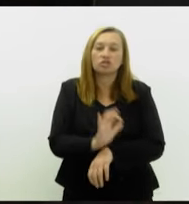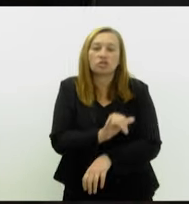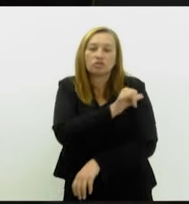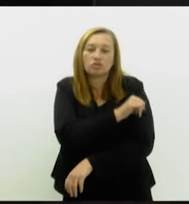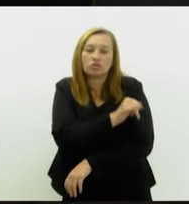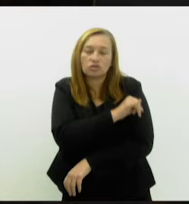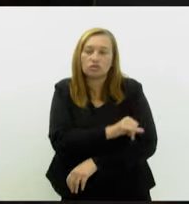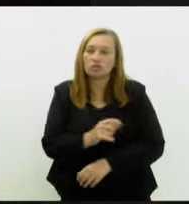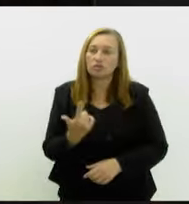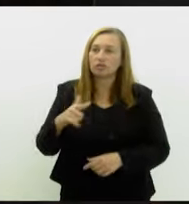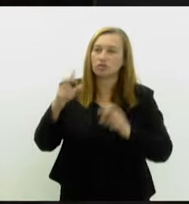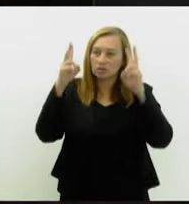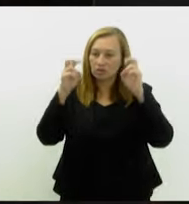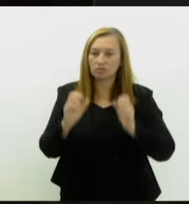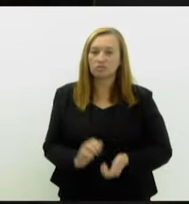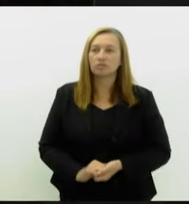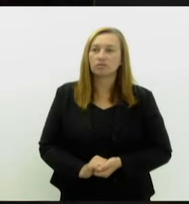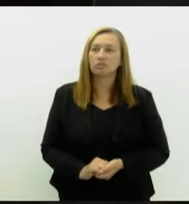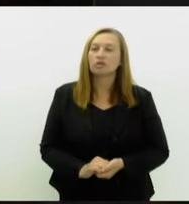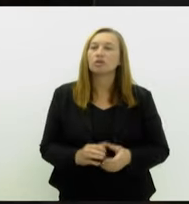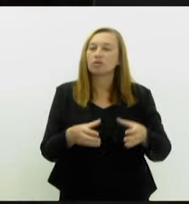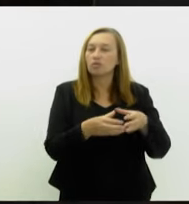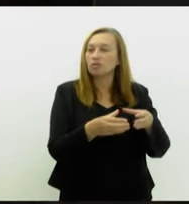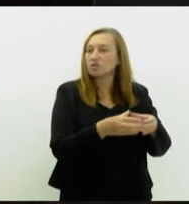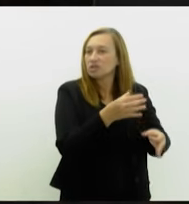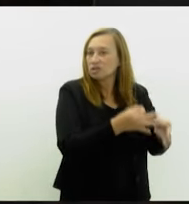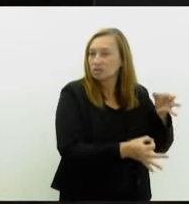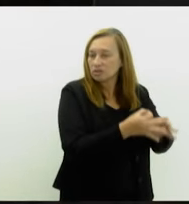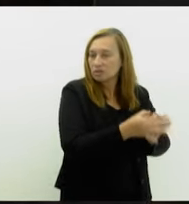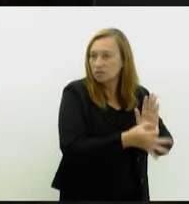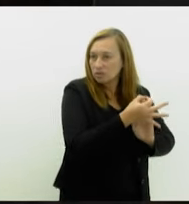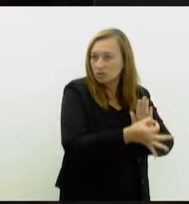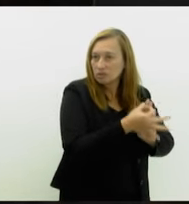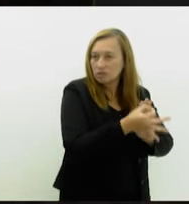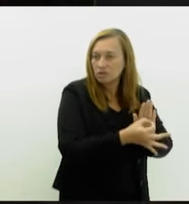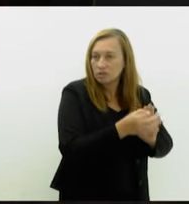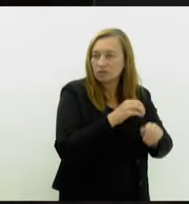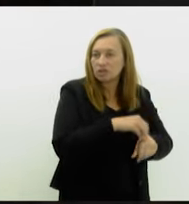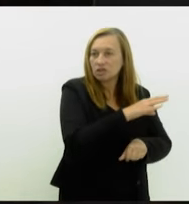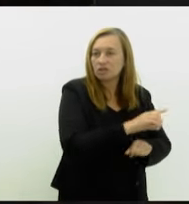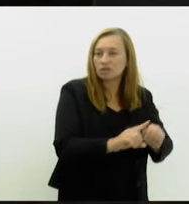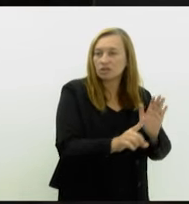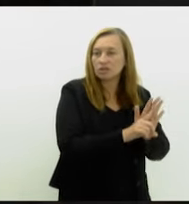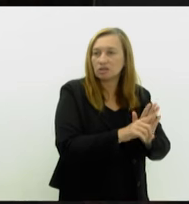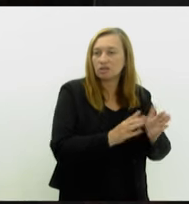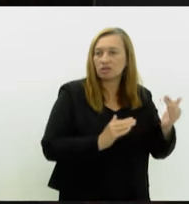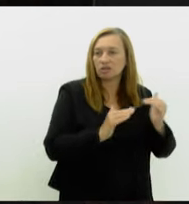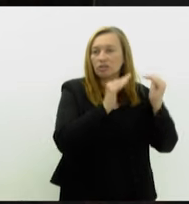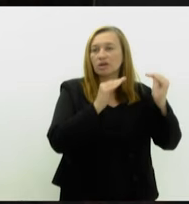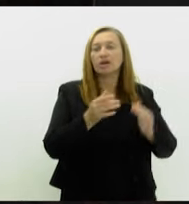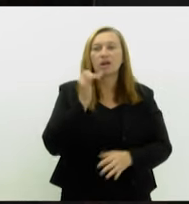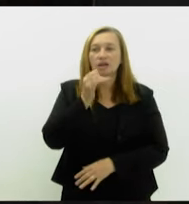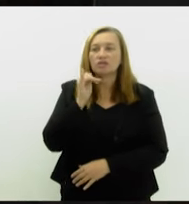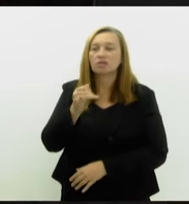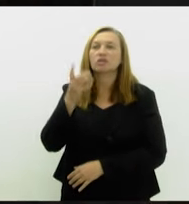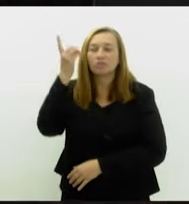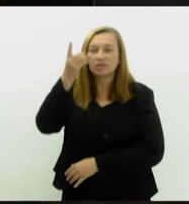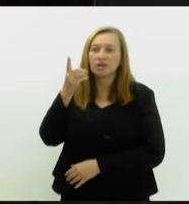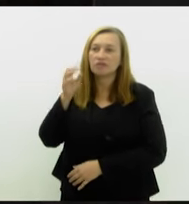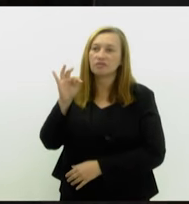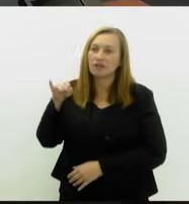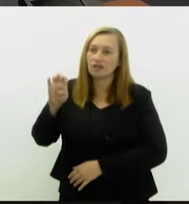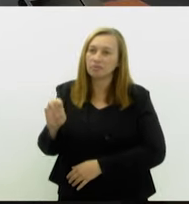Rio de Janeiro e da outras providências. Pareceres das comissões. Da Comissão de Indicações Legislativas favorável, relator, deputado Felipe Soares,